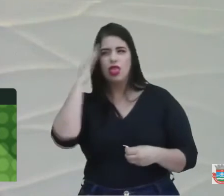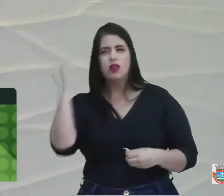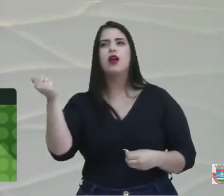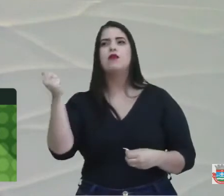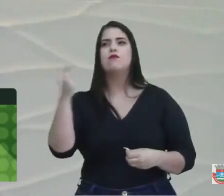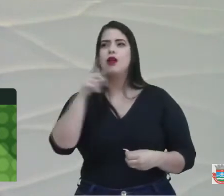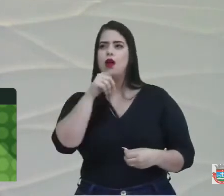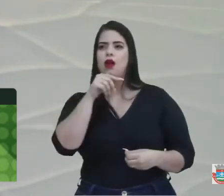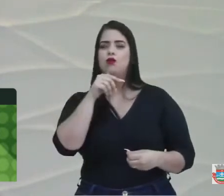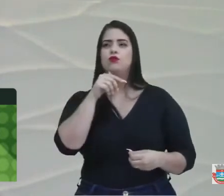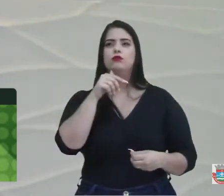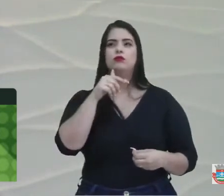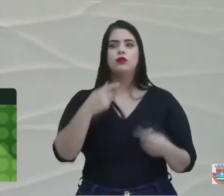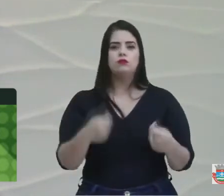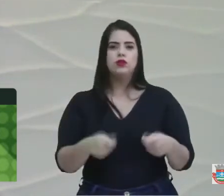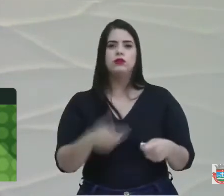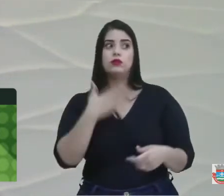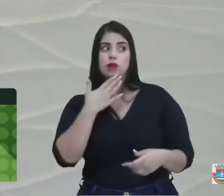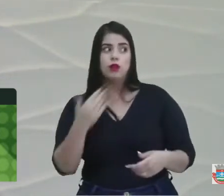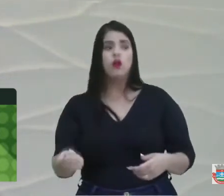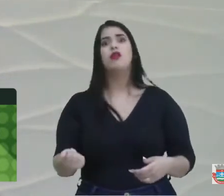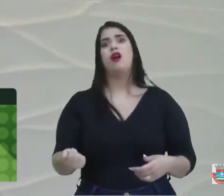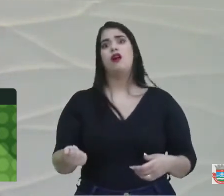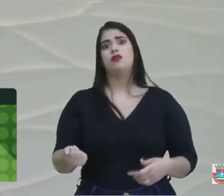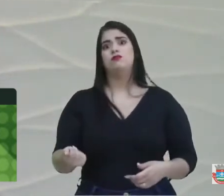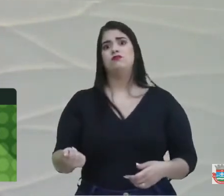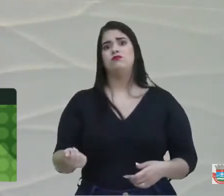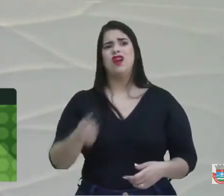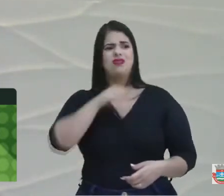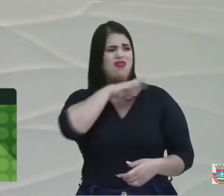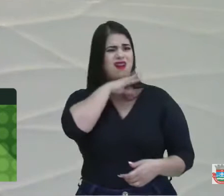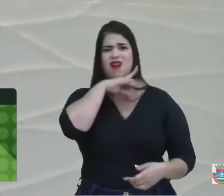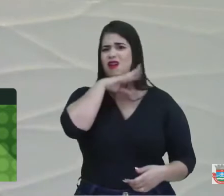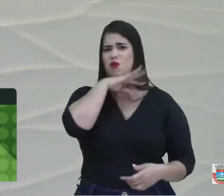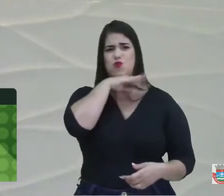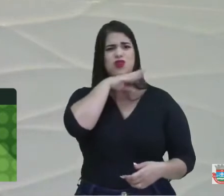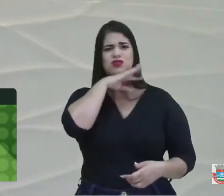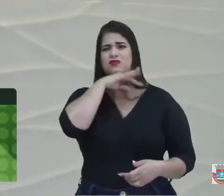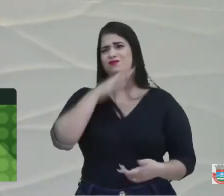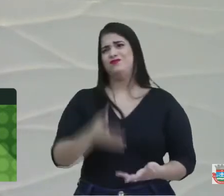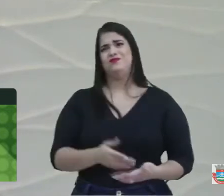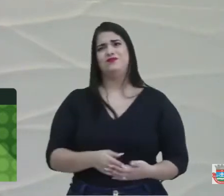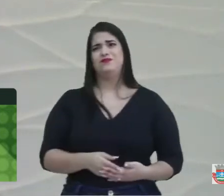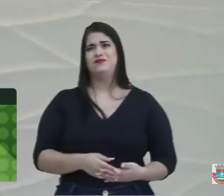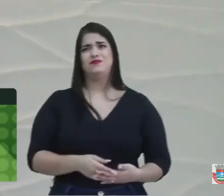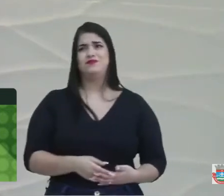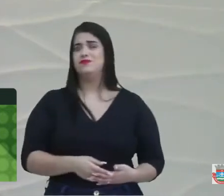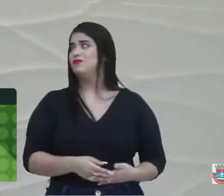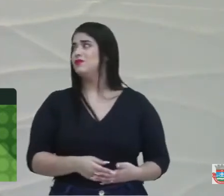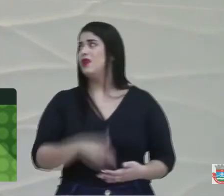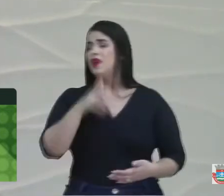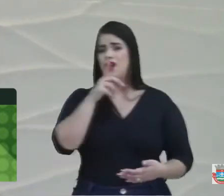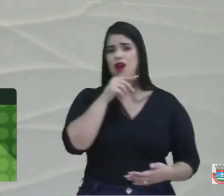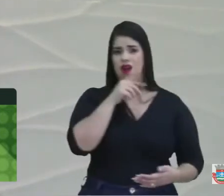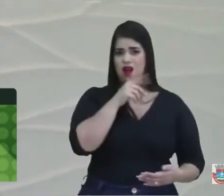poços não serve para quase nada. Eu até tenho uma opinião minha, né,